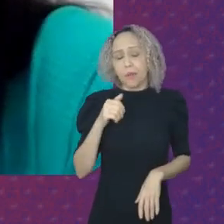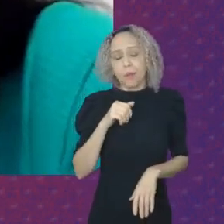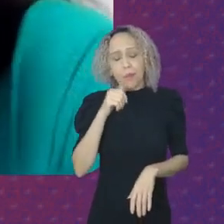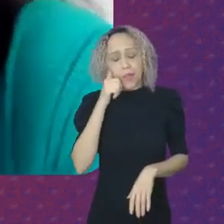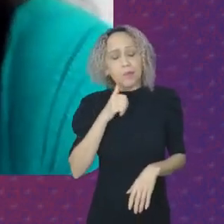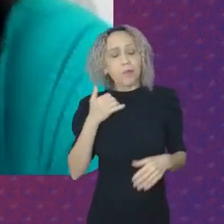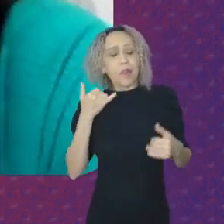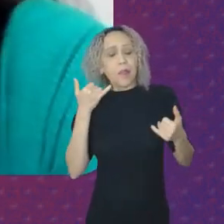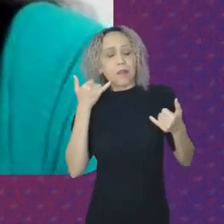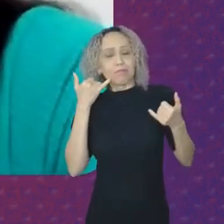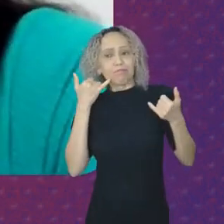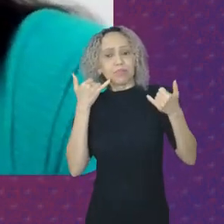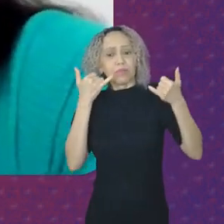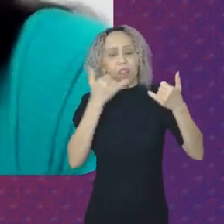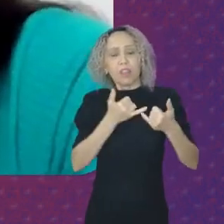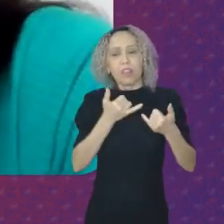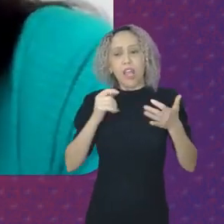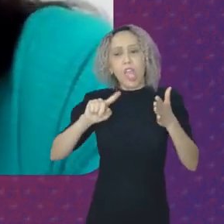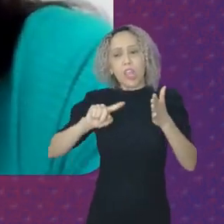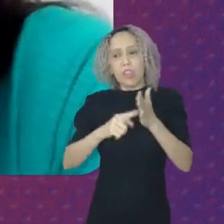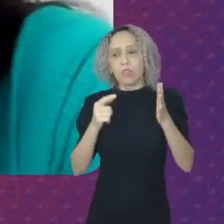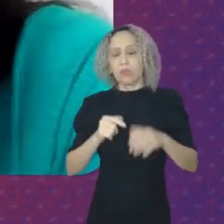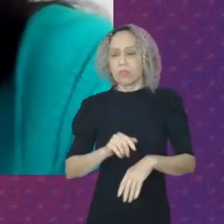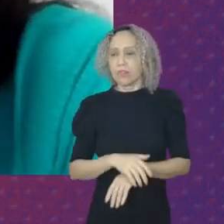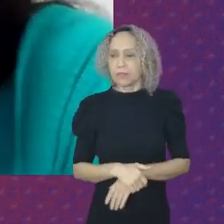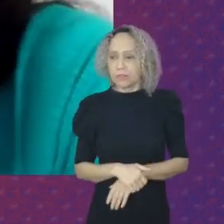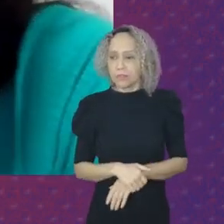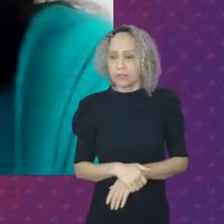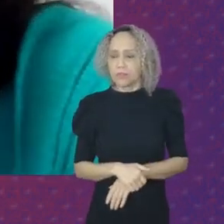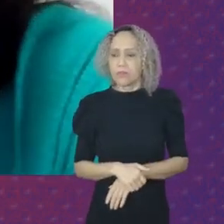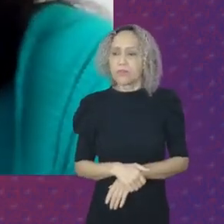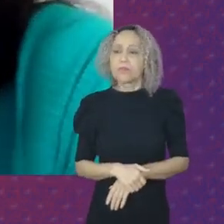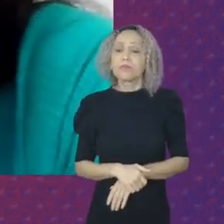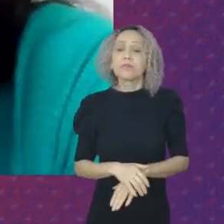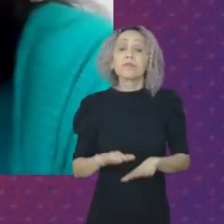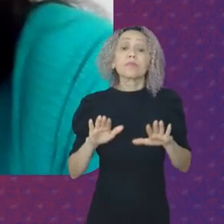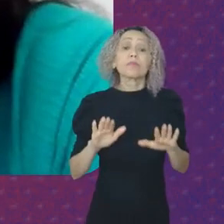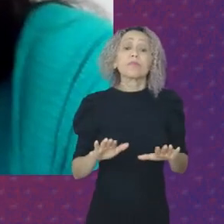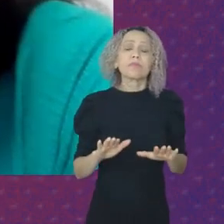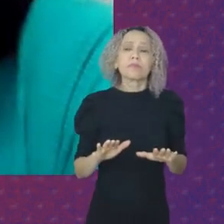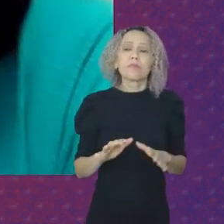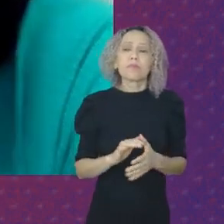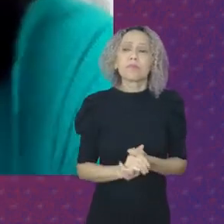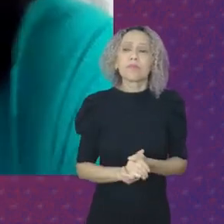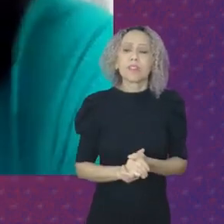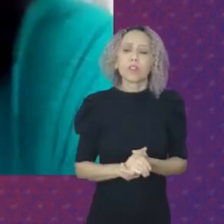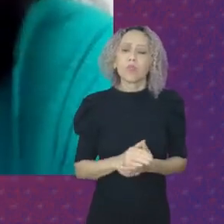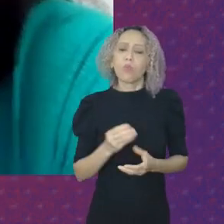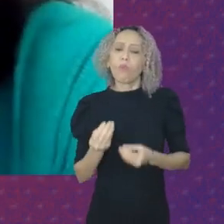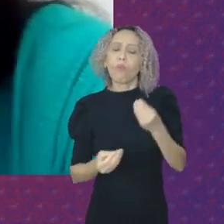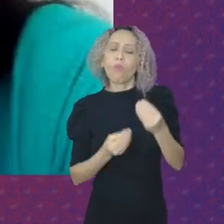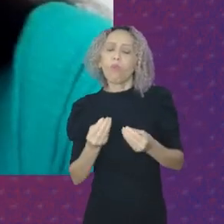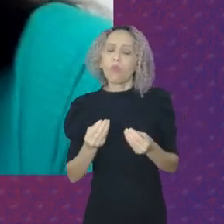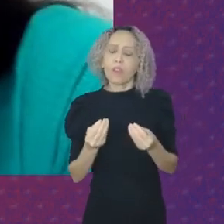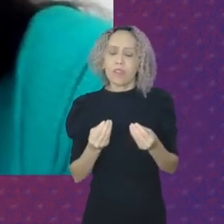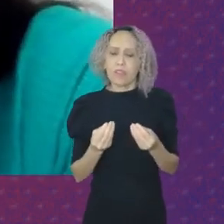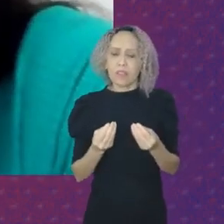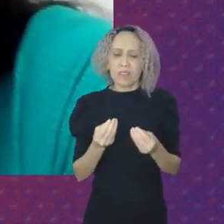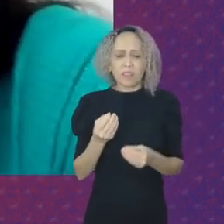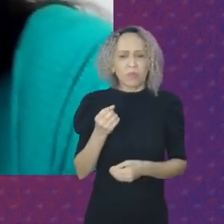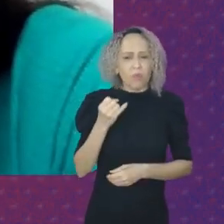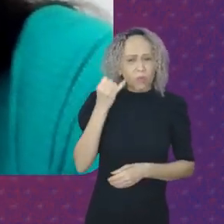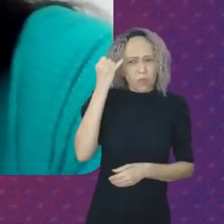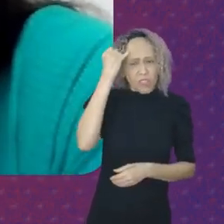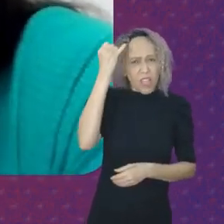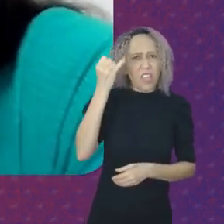Maria da Penha e disseminar as leis existentes, né? E dessa forma, a ideia de um serviço que viria a ser o